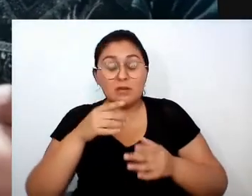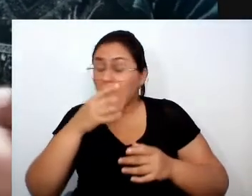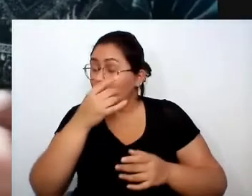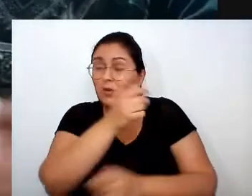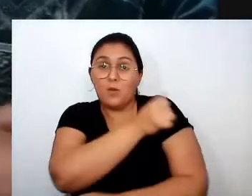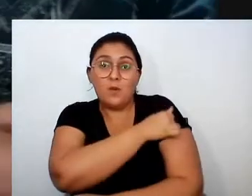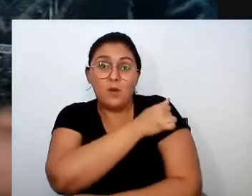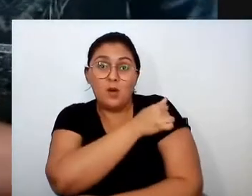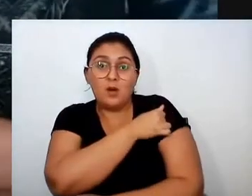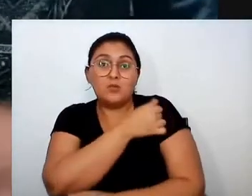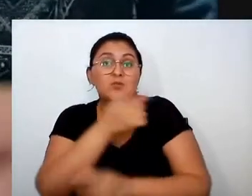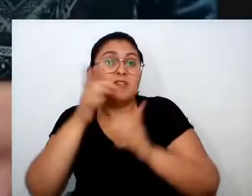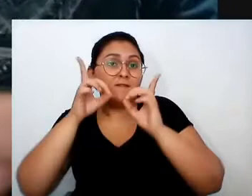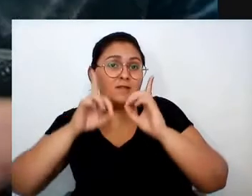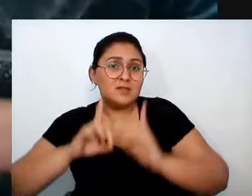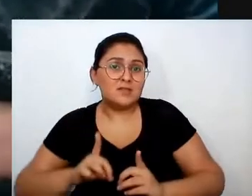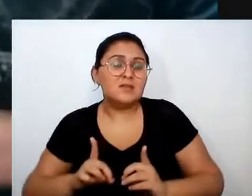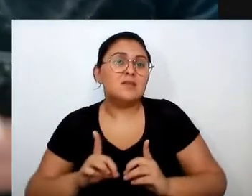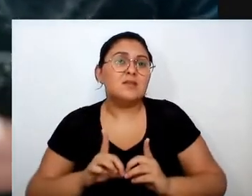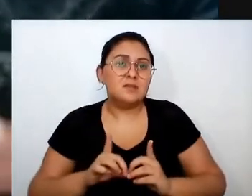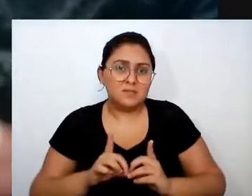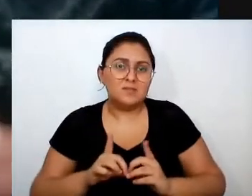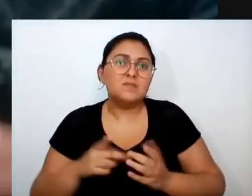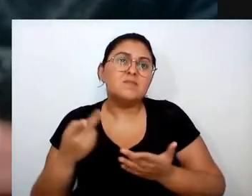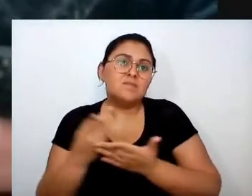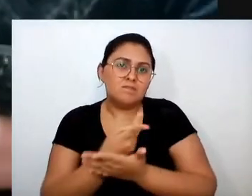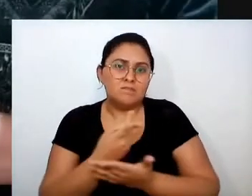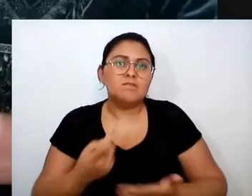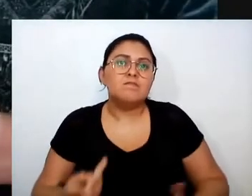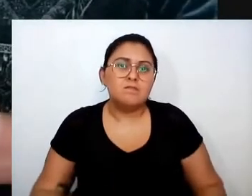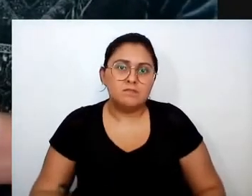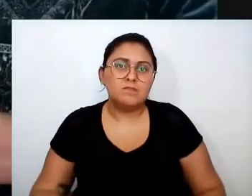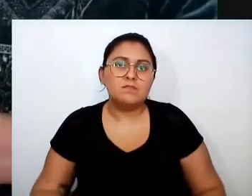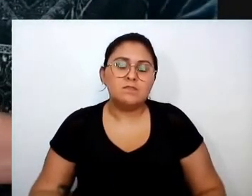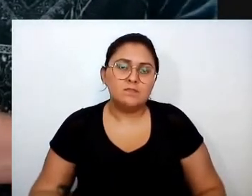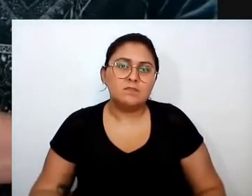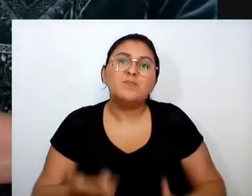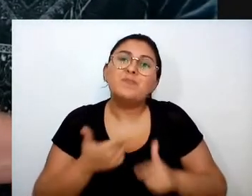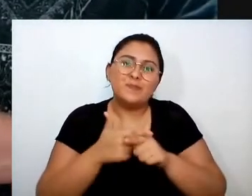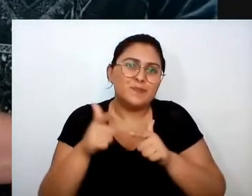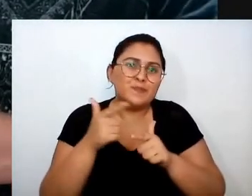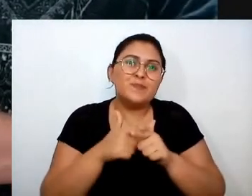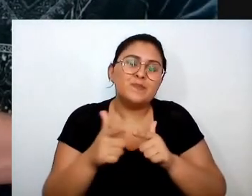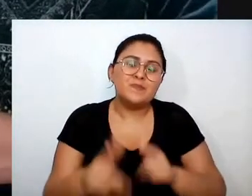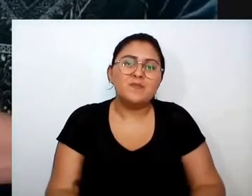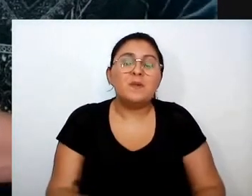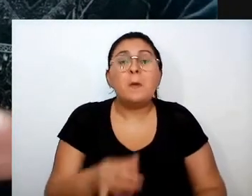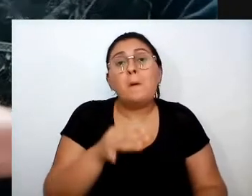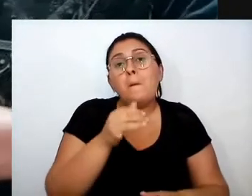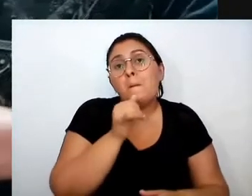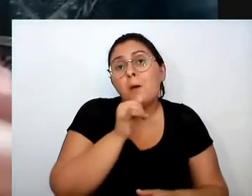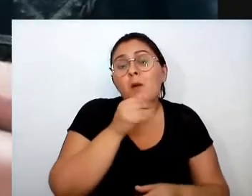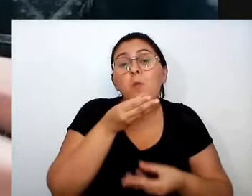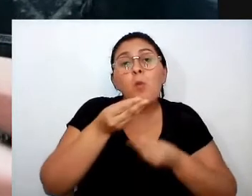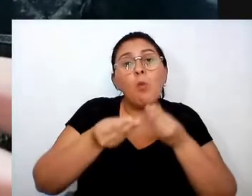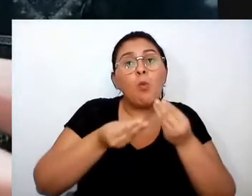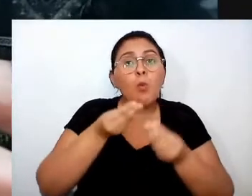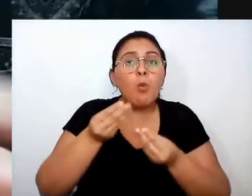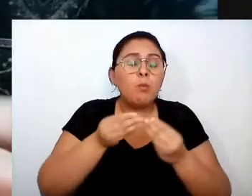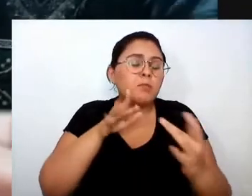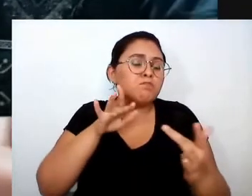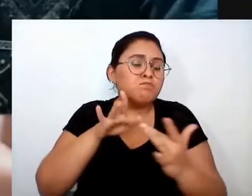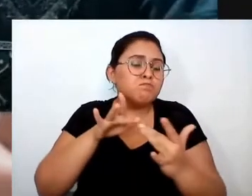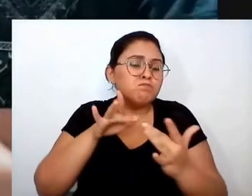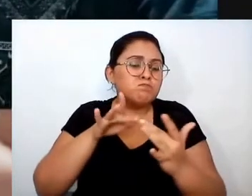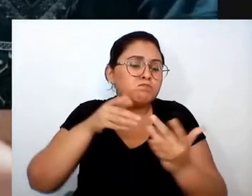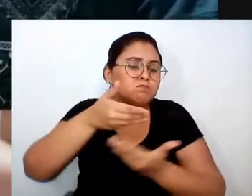pode acontecer com qualquer pessoa. sim, sim. Como lidar, né, com a pessoa? Às vezes o